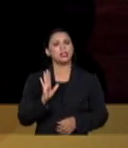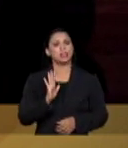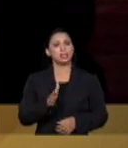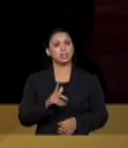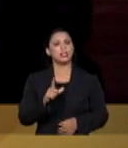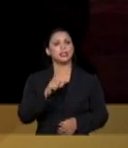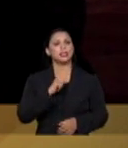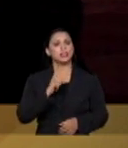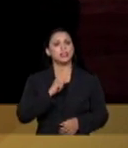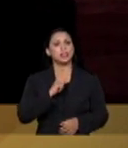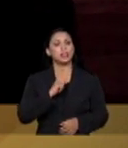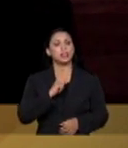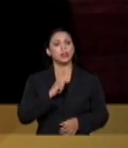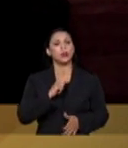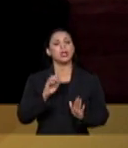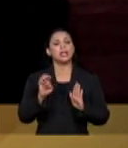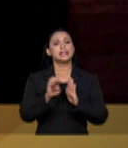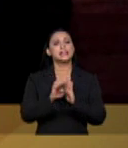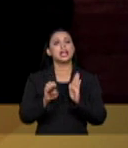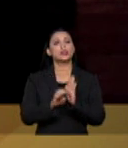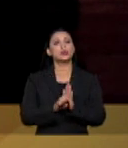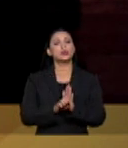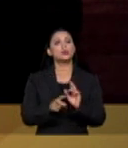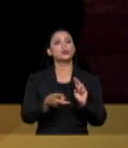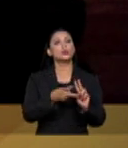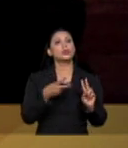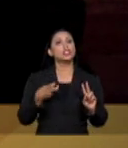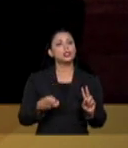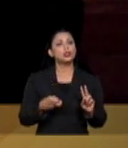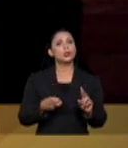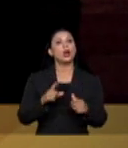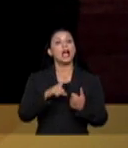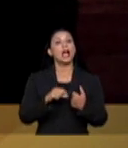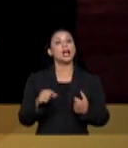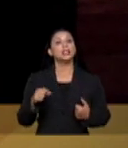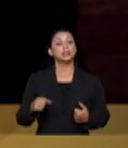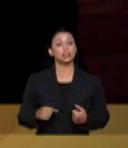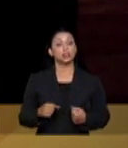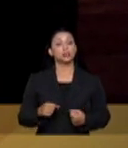de terras indígenas volta o ministro-relator responsabiliza